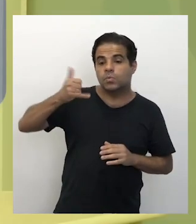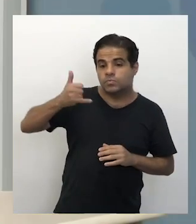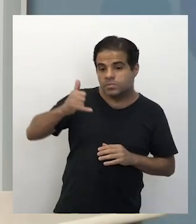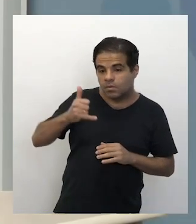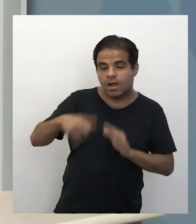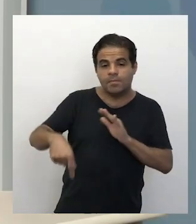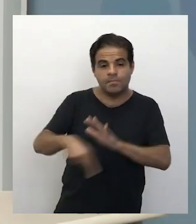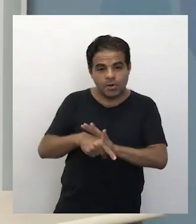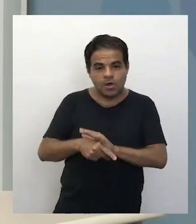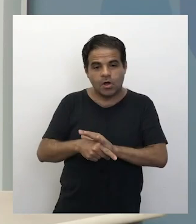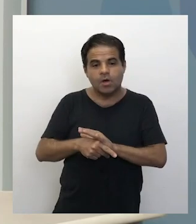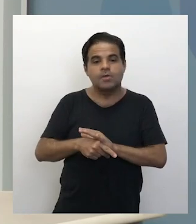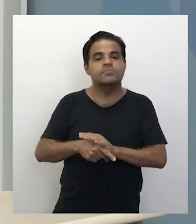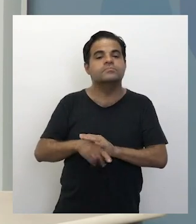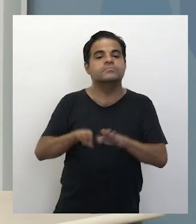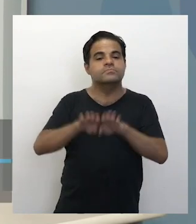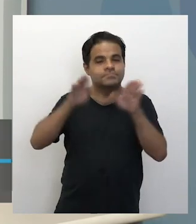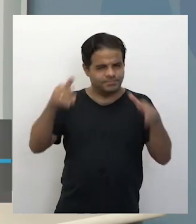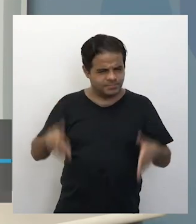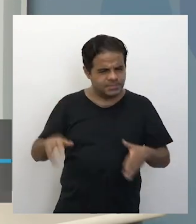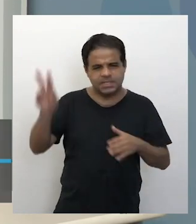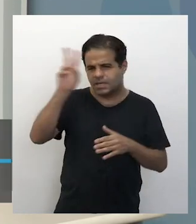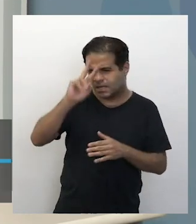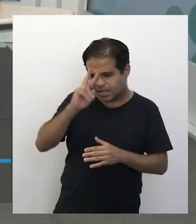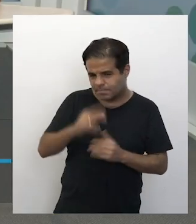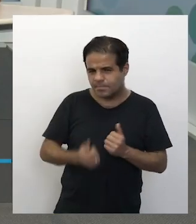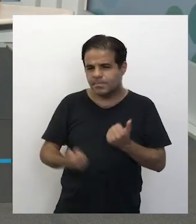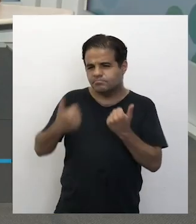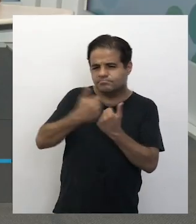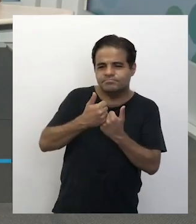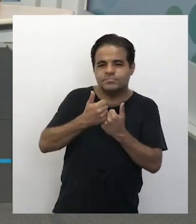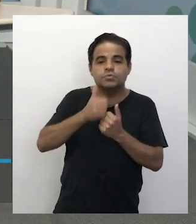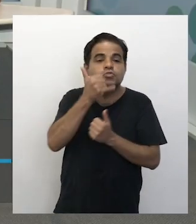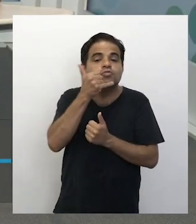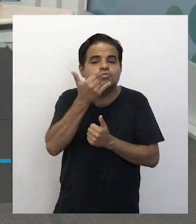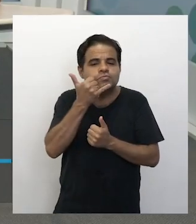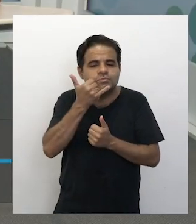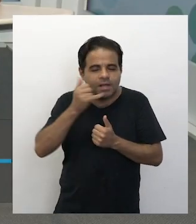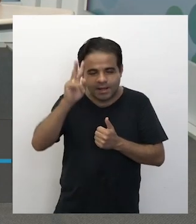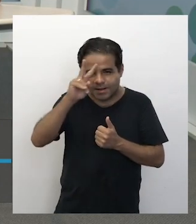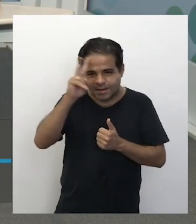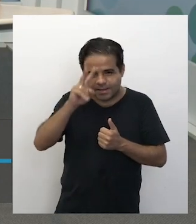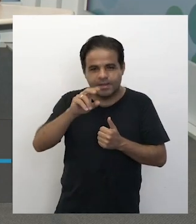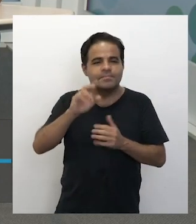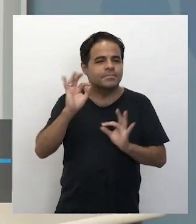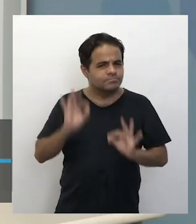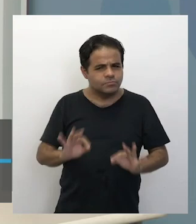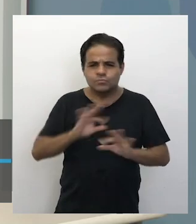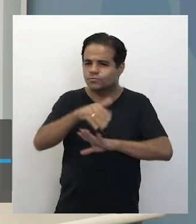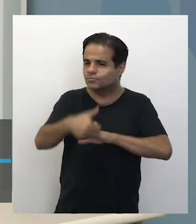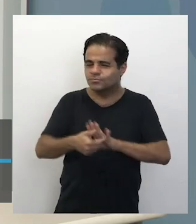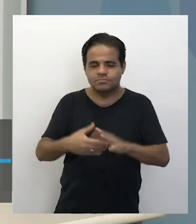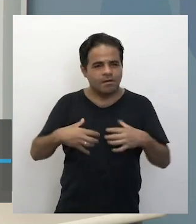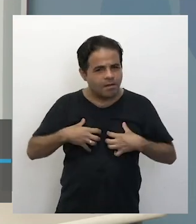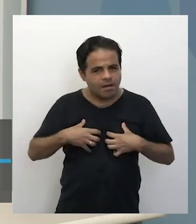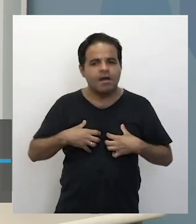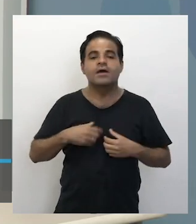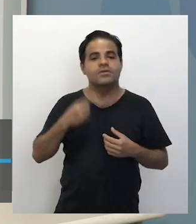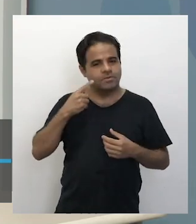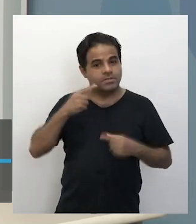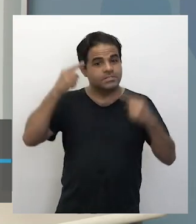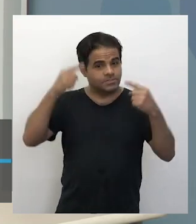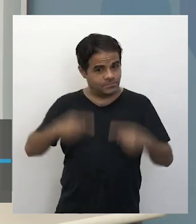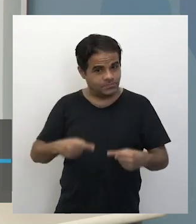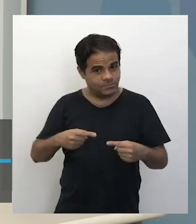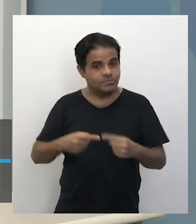mesa. Lembra, professor, sobre o nosso porta-celular? Ficaram incríveis. Ficaram, todos. E a gente até desafiou eles para fazer